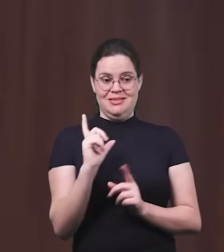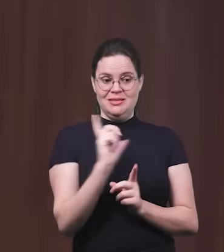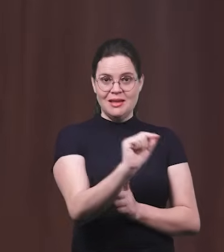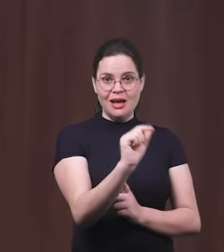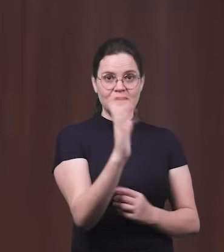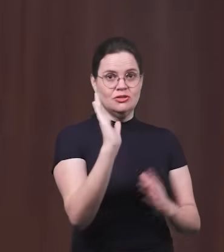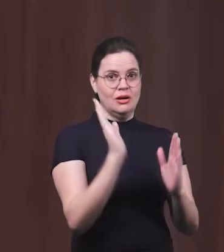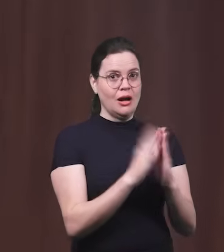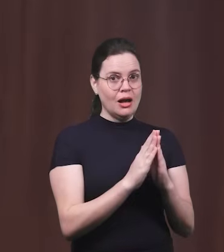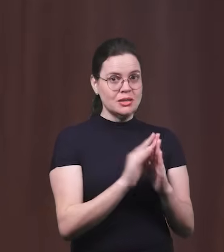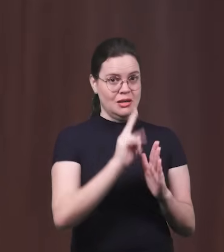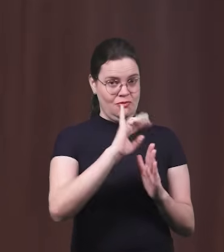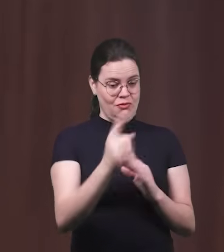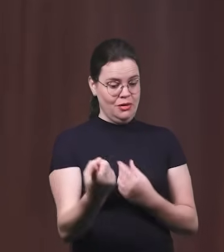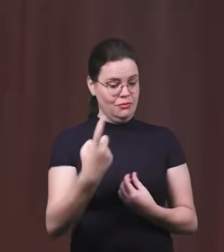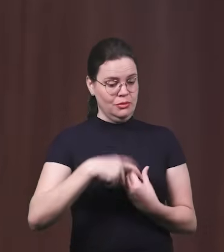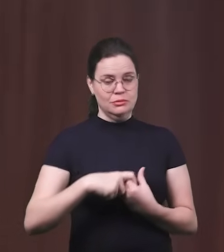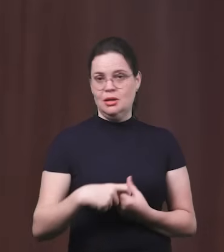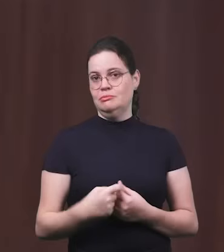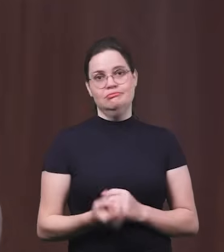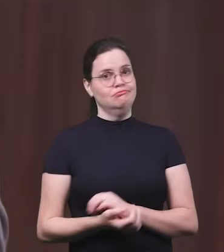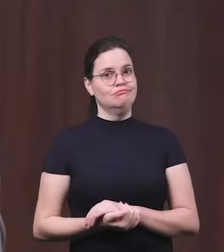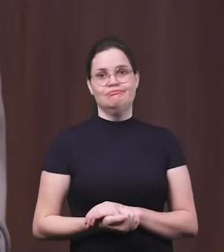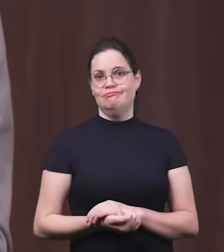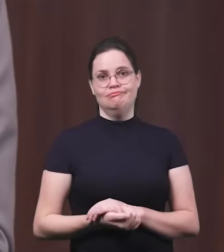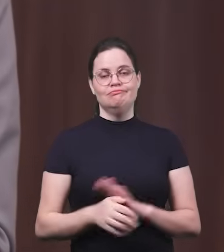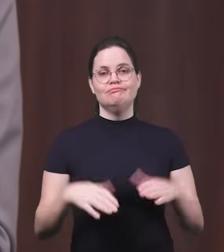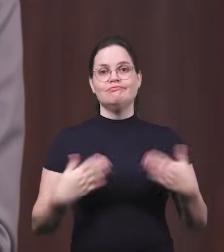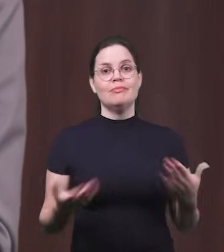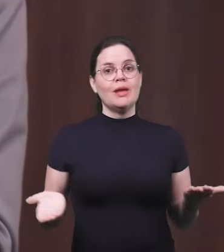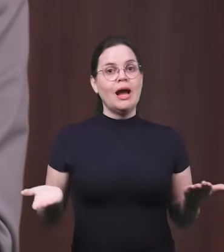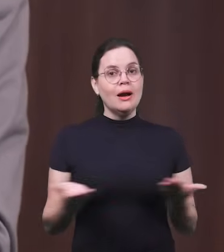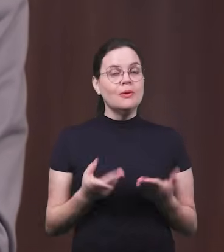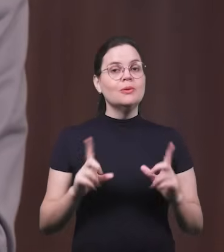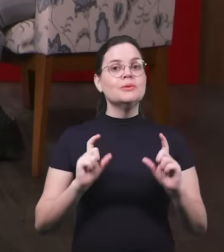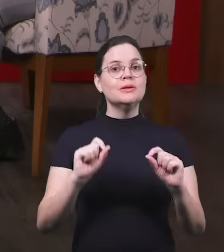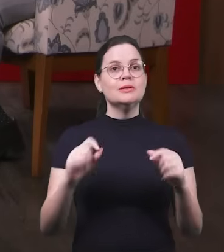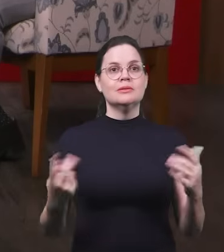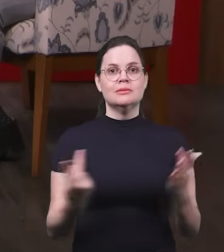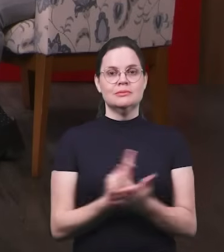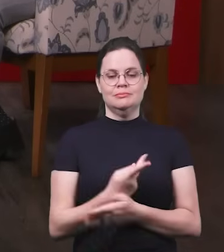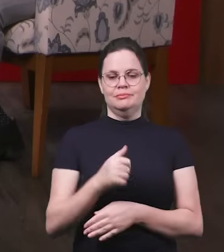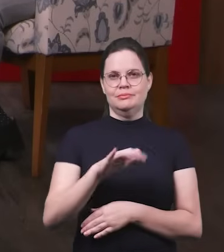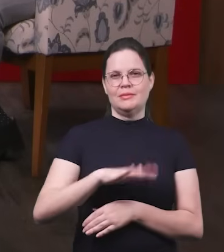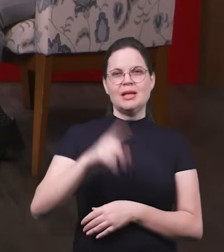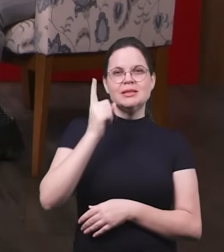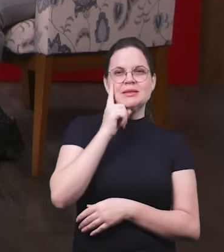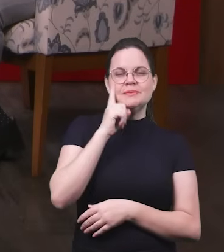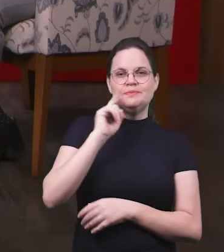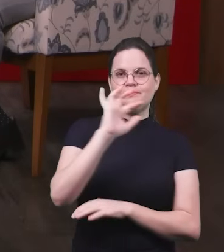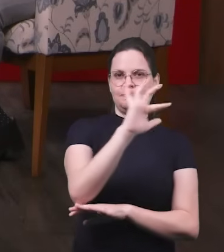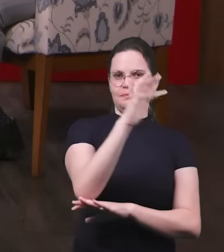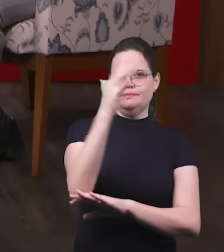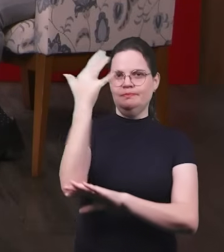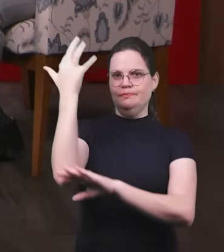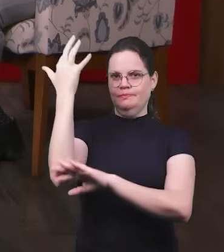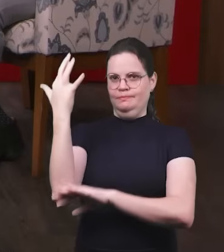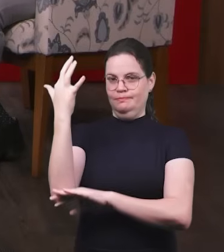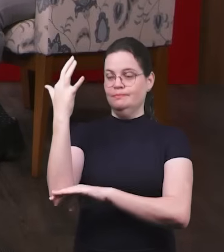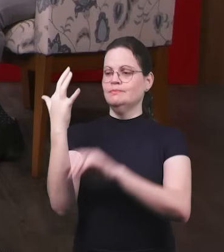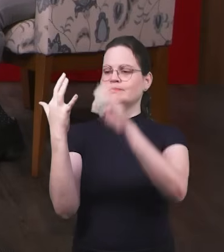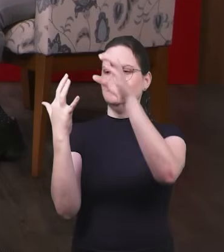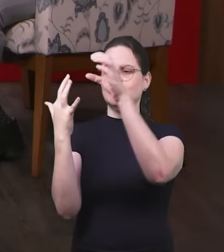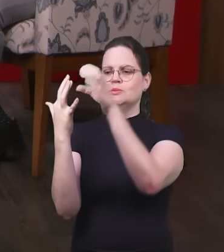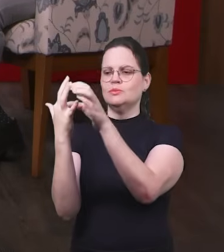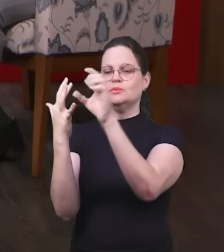abrir agora falando dessa questão, o ambiente de um lar. E o ninho, ele dá